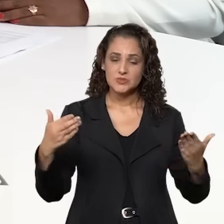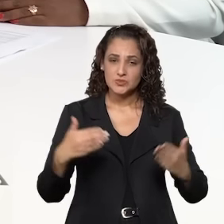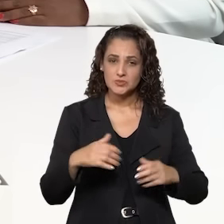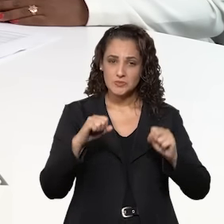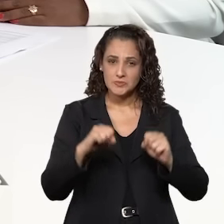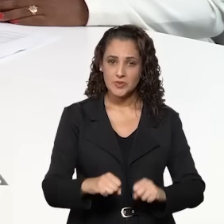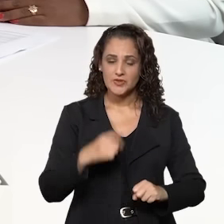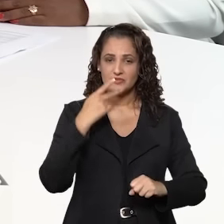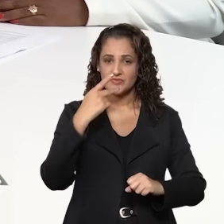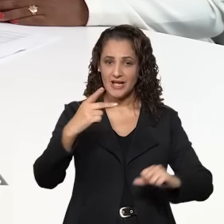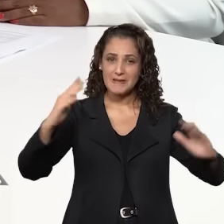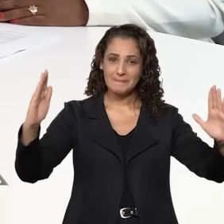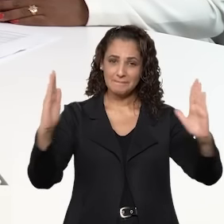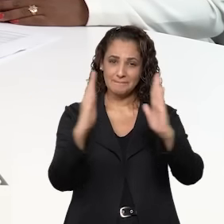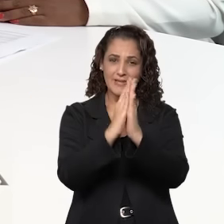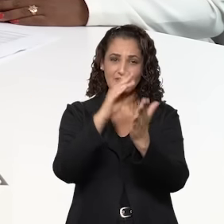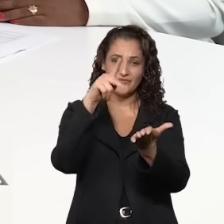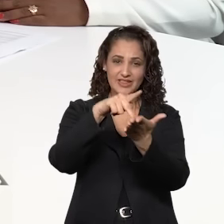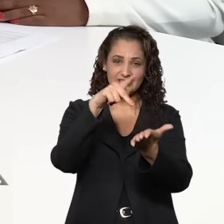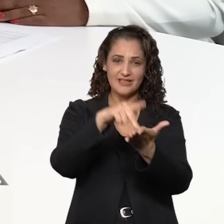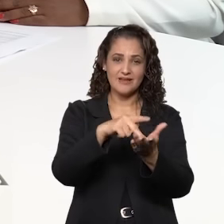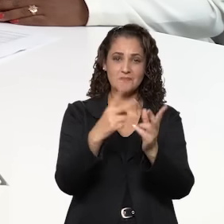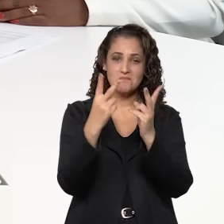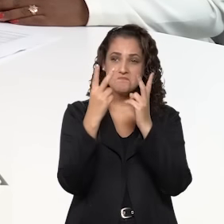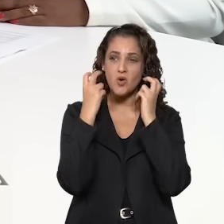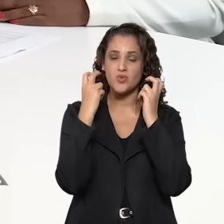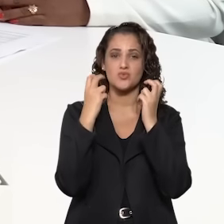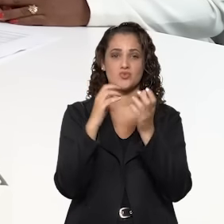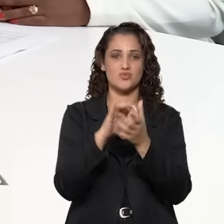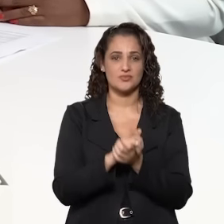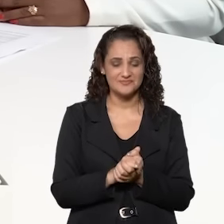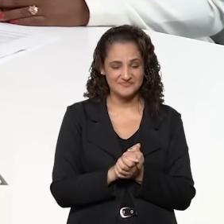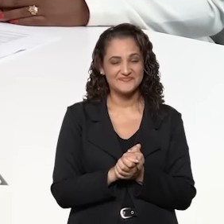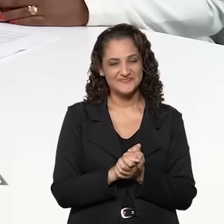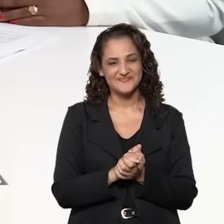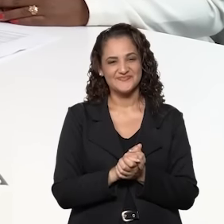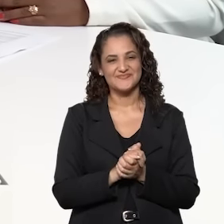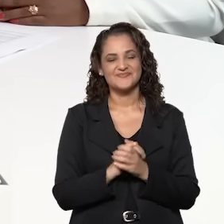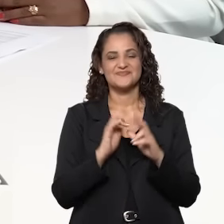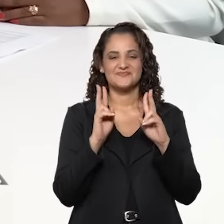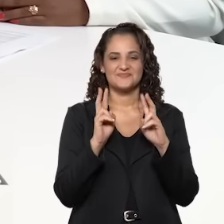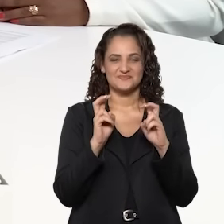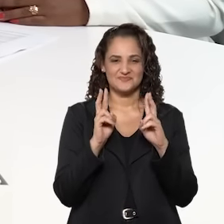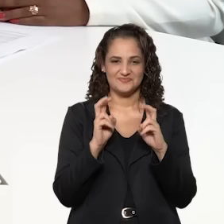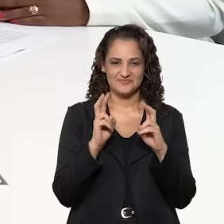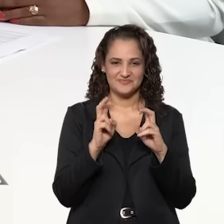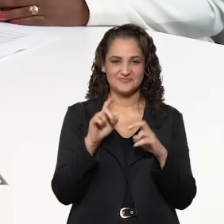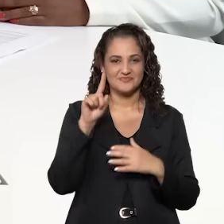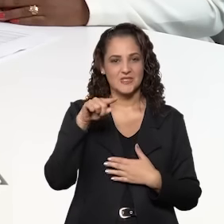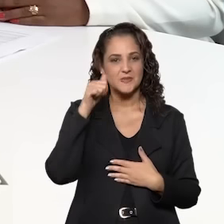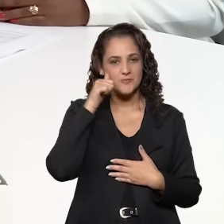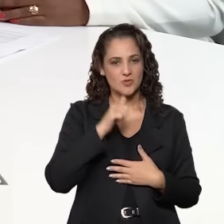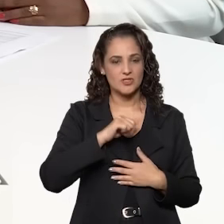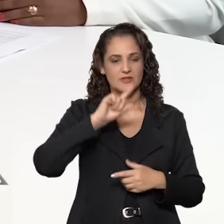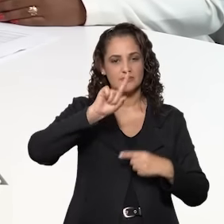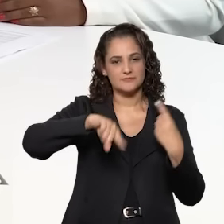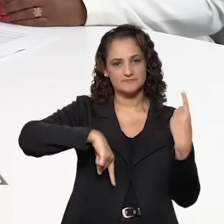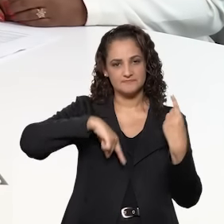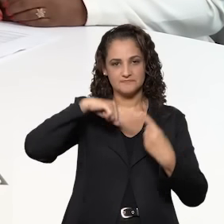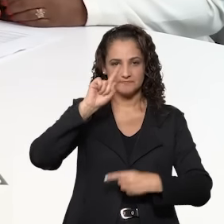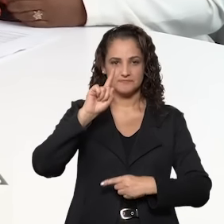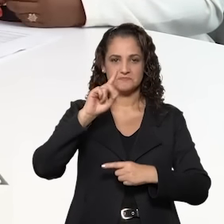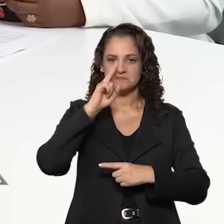perceptível e já que o assunto é mulher de sucesso mulher em posição de poder eu queria perguntar da